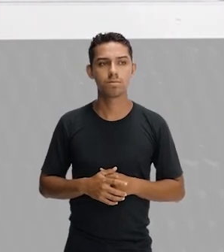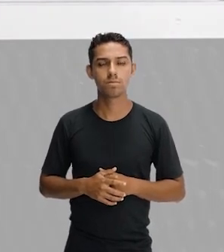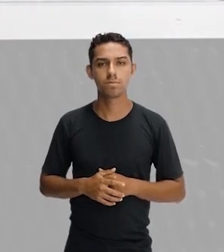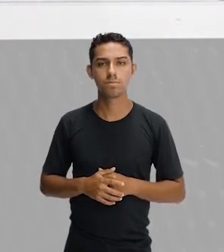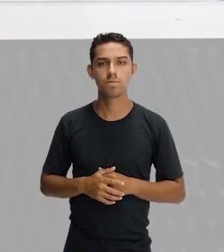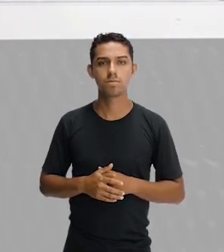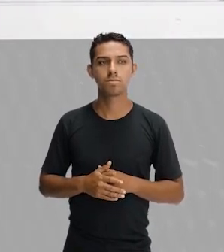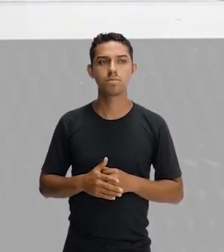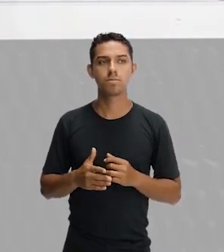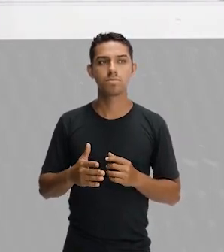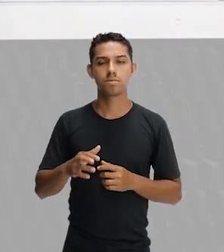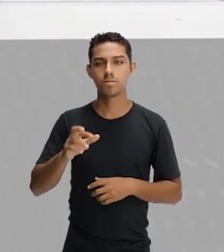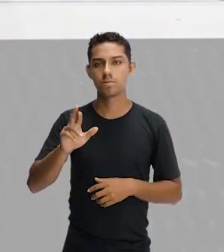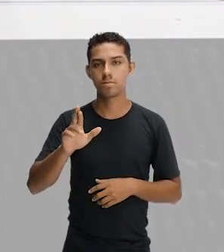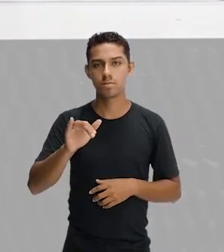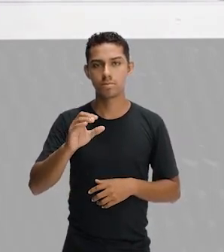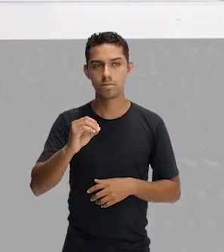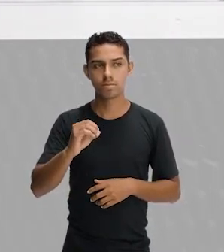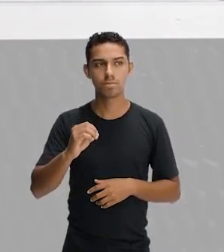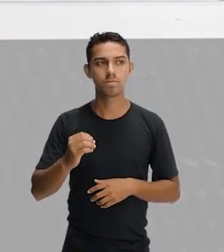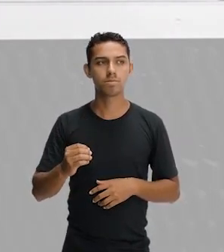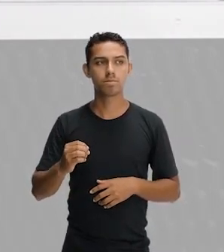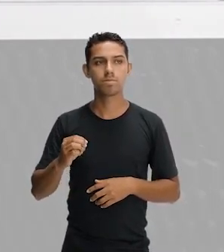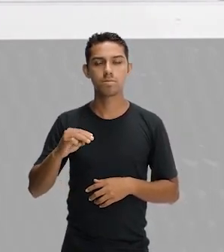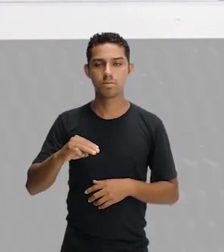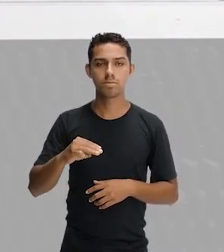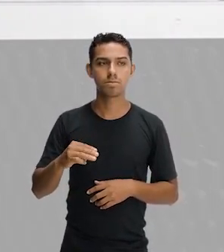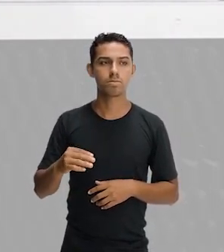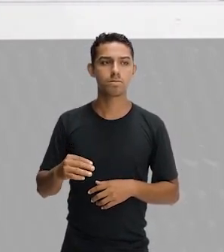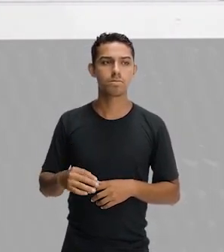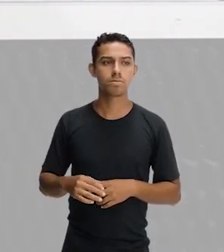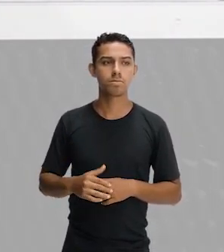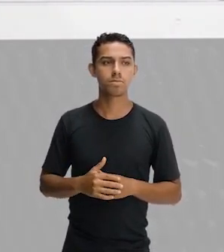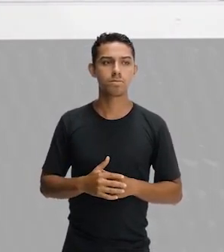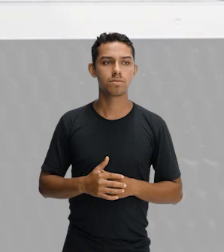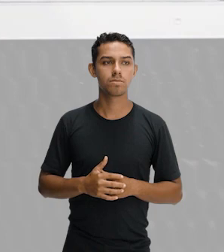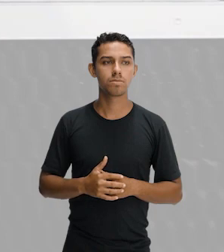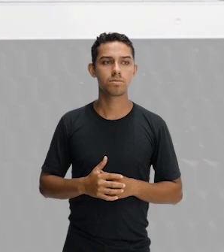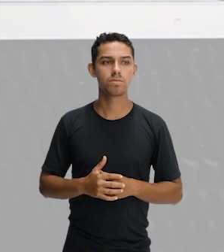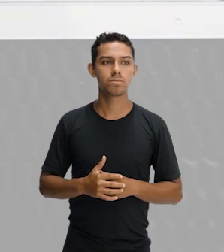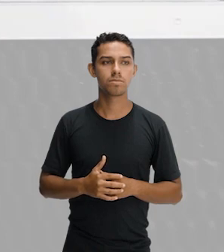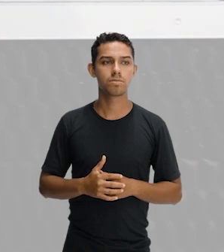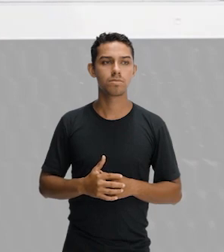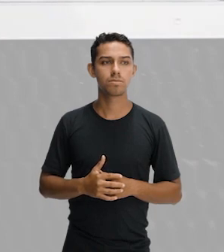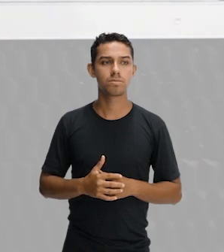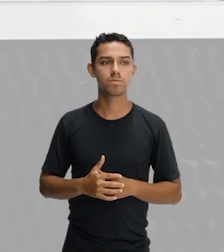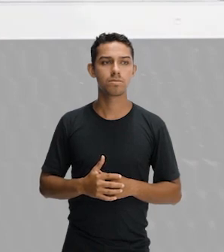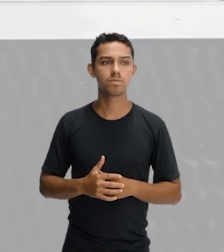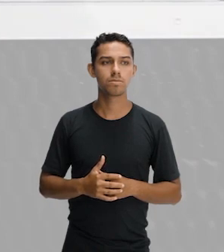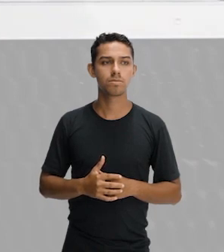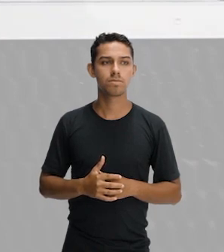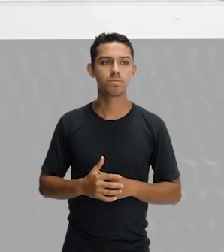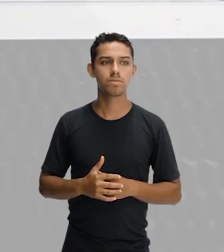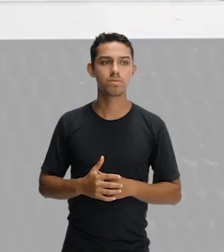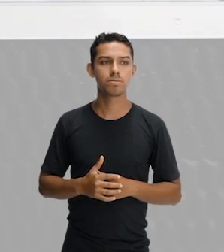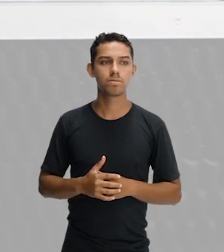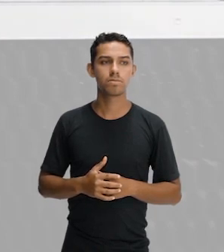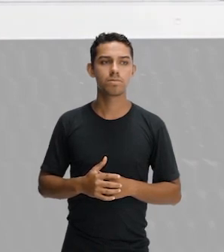a distância, né? O raio é metro e velocidade é metro por segundo. Né? Então eu posso colocar metro ao